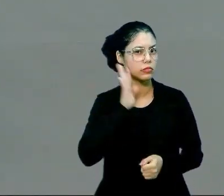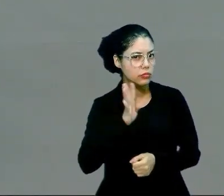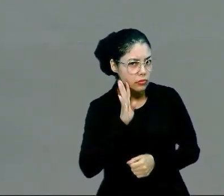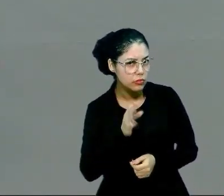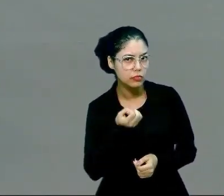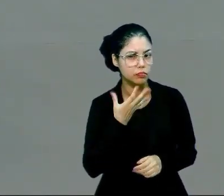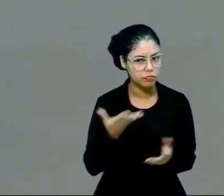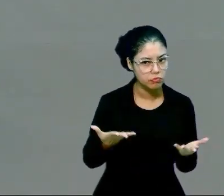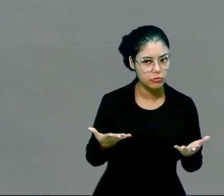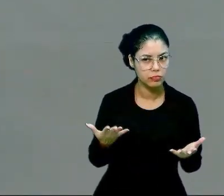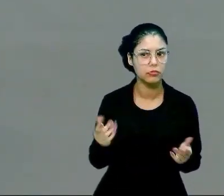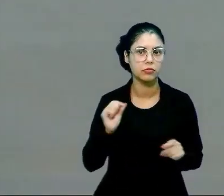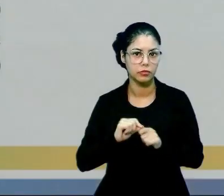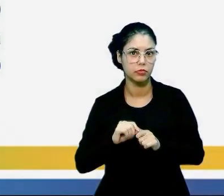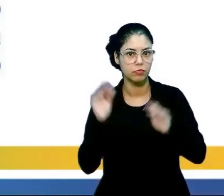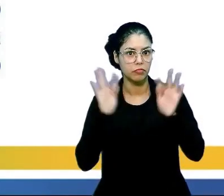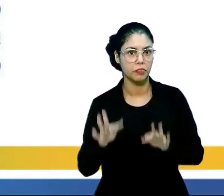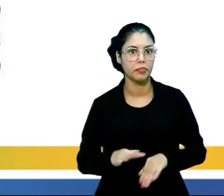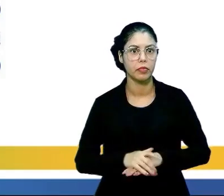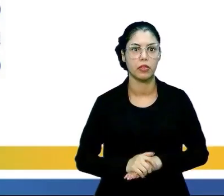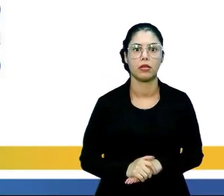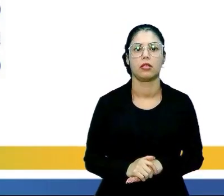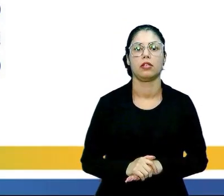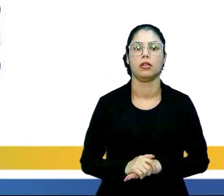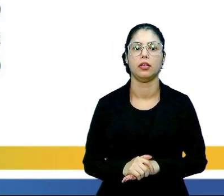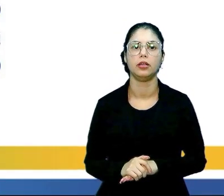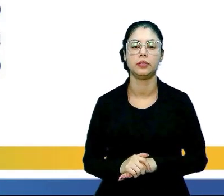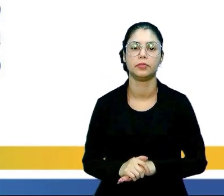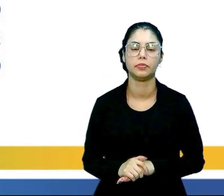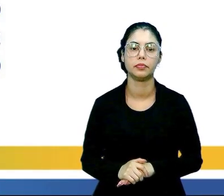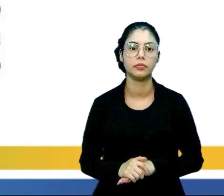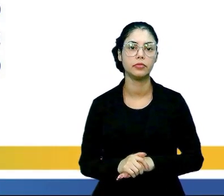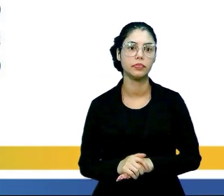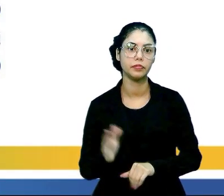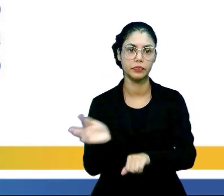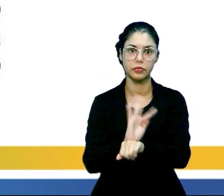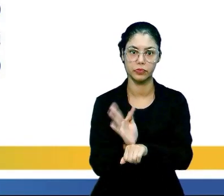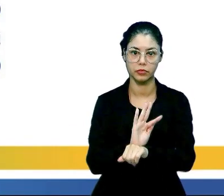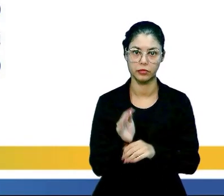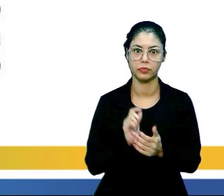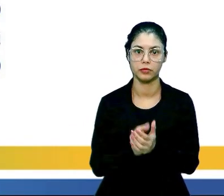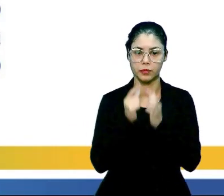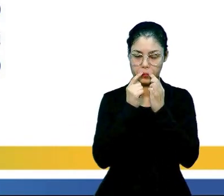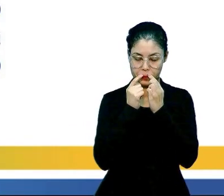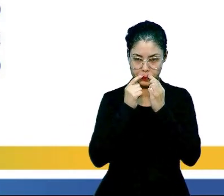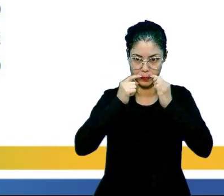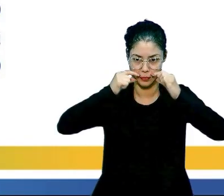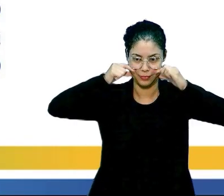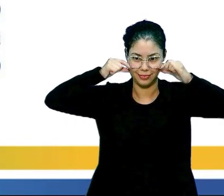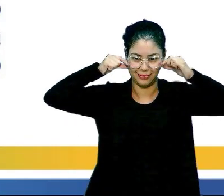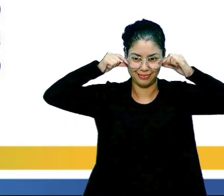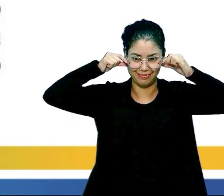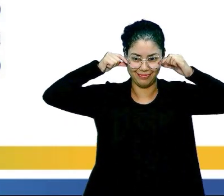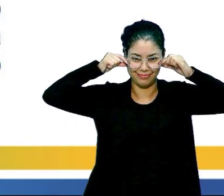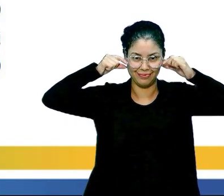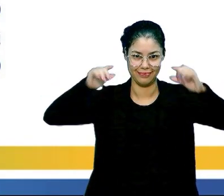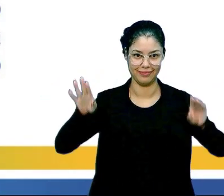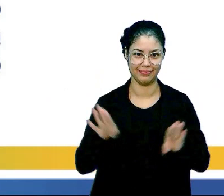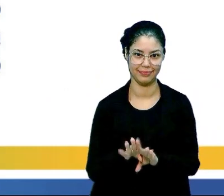Será que ficou bom? Será que ele foi feliz? Então vamos observar. No filme estadunidense,